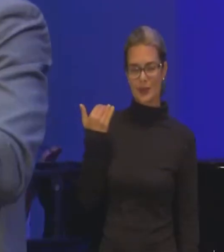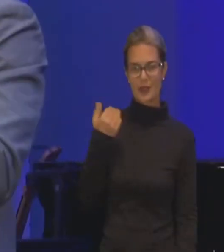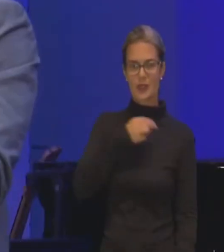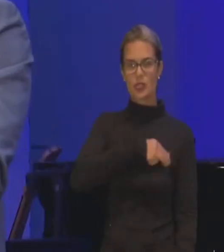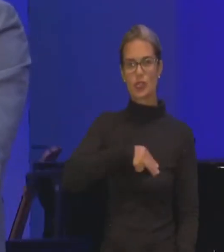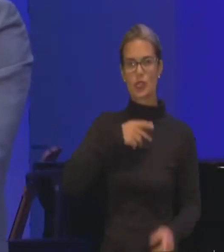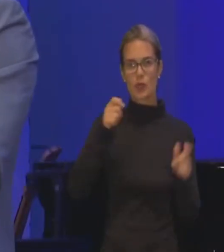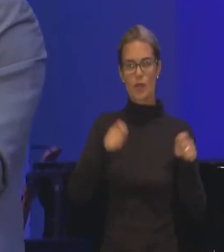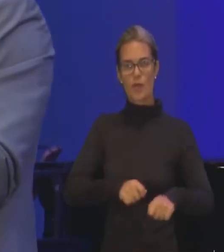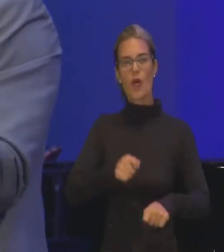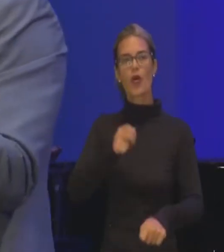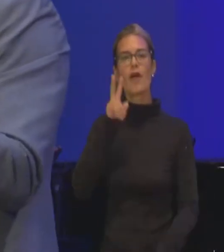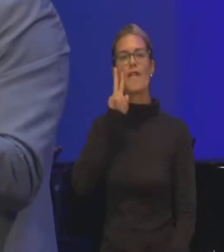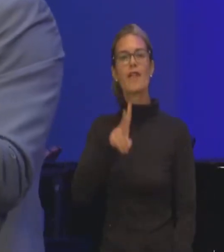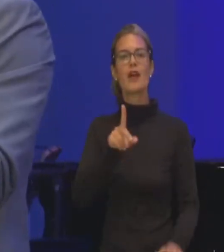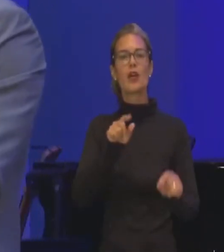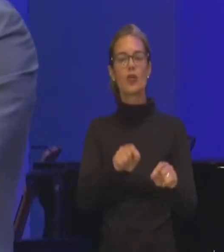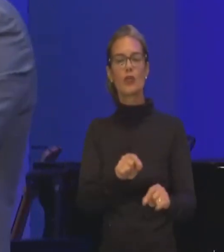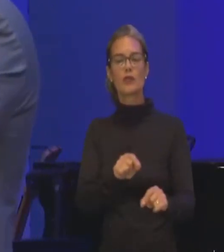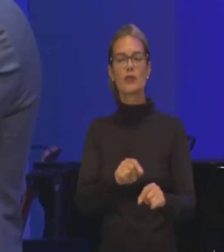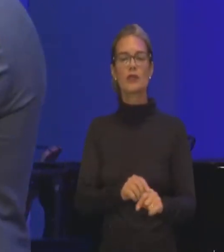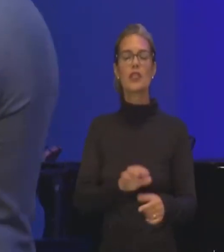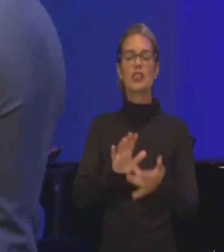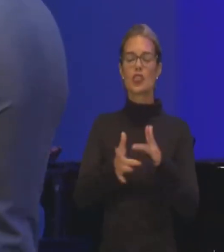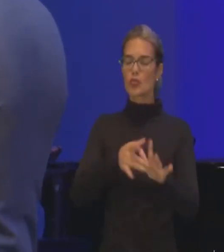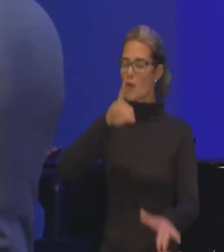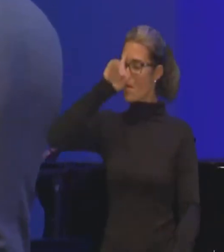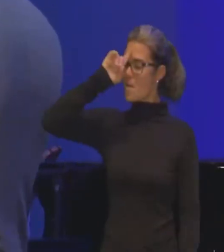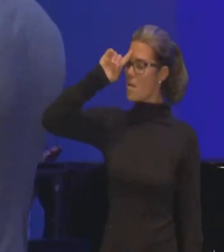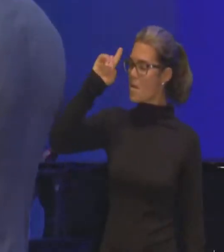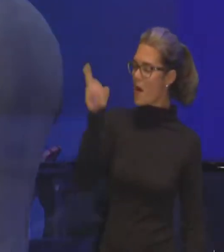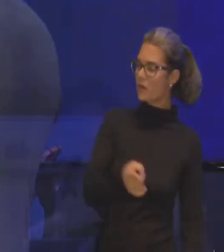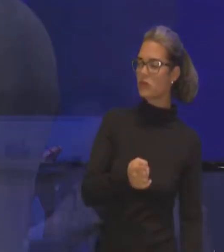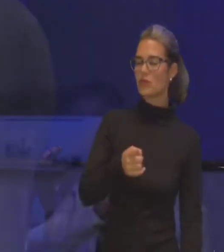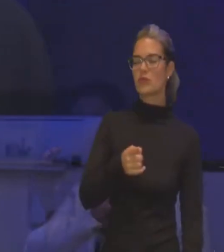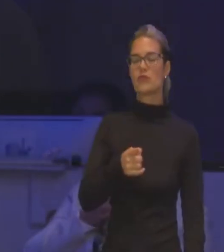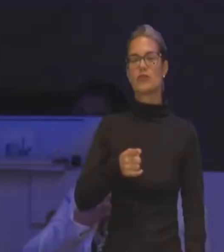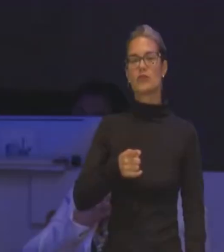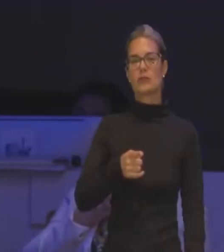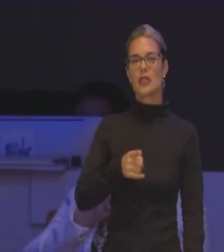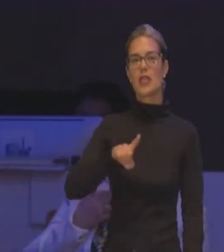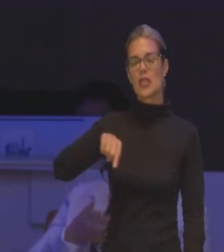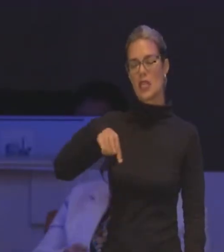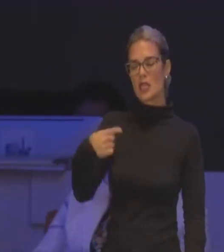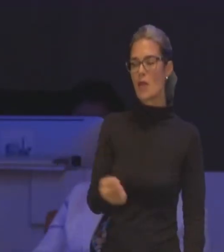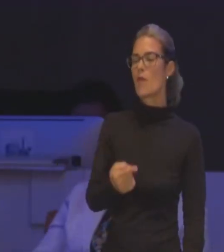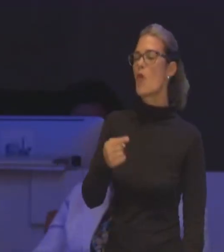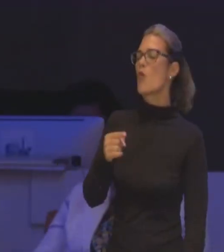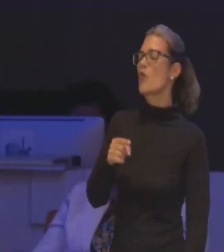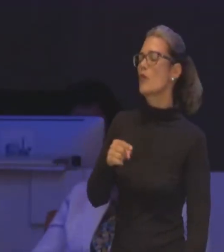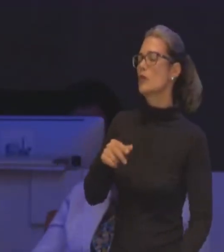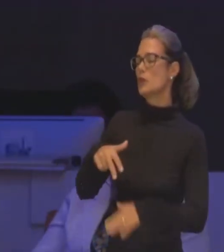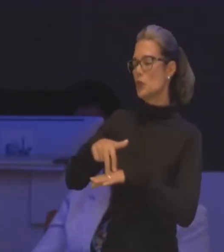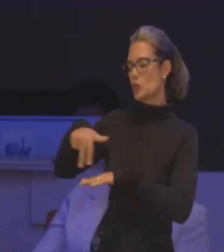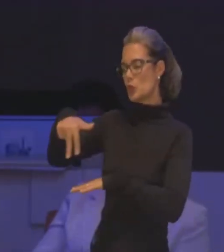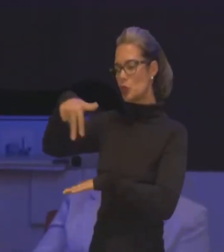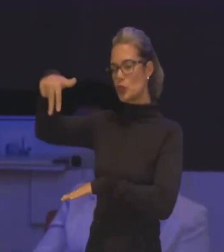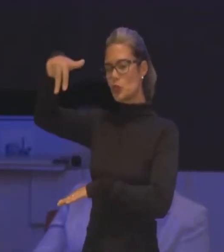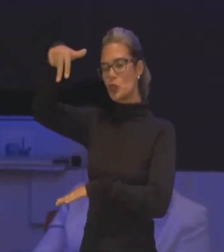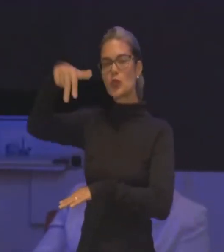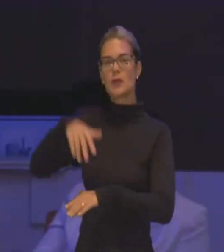olhos Jesus dando a ordem e subindo aos céus. Às vezes nós não